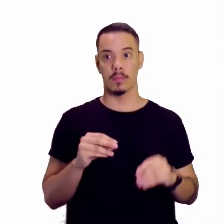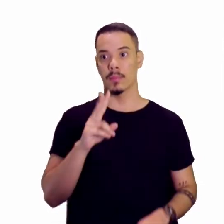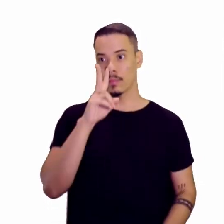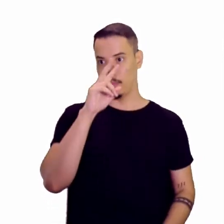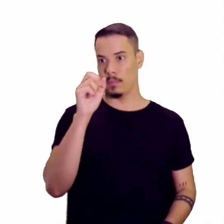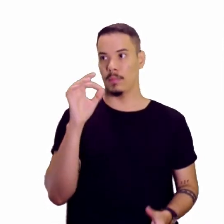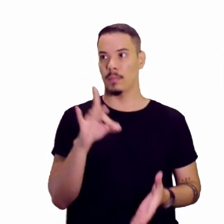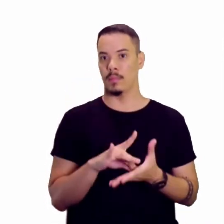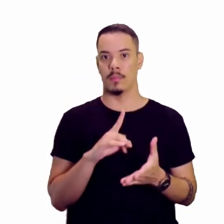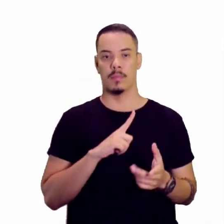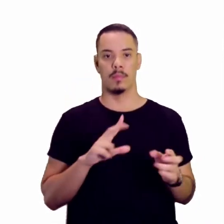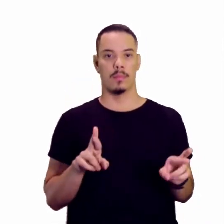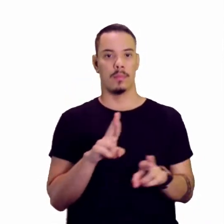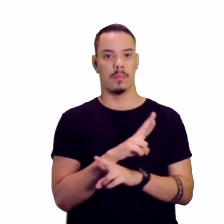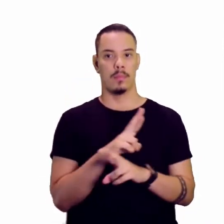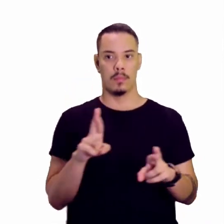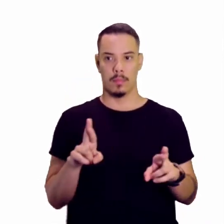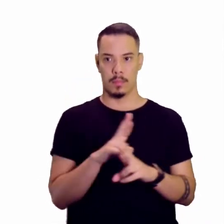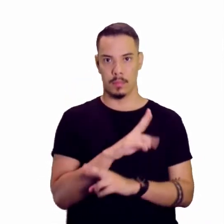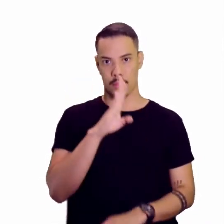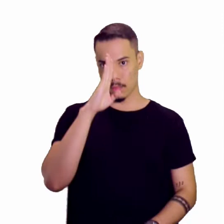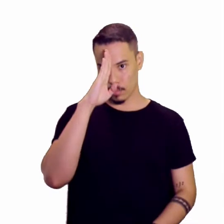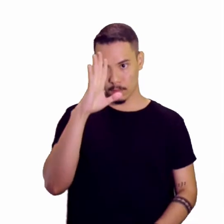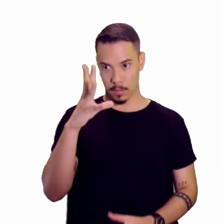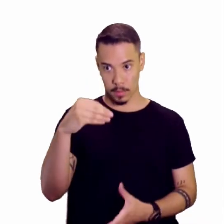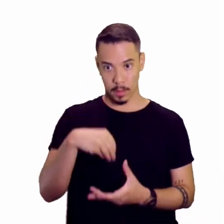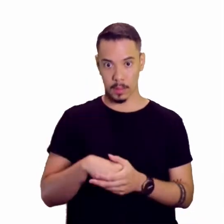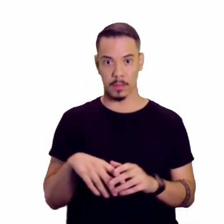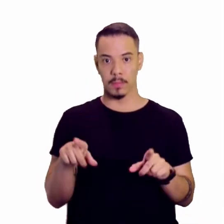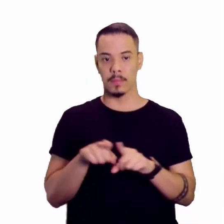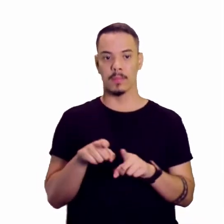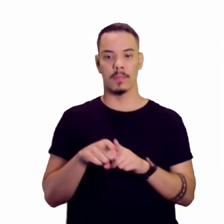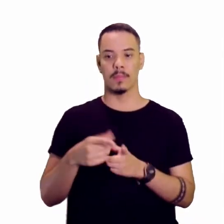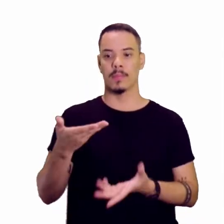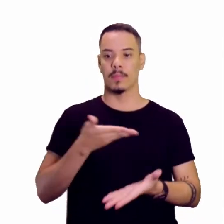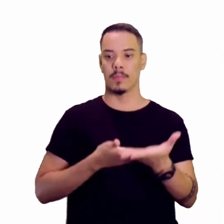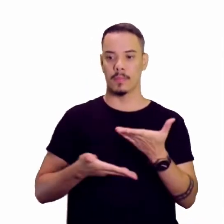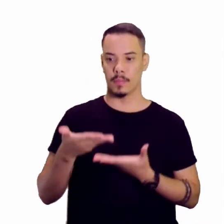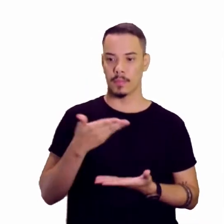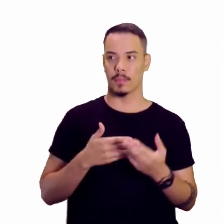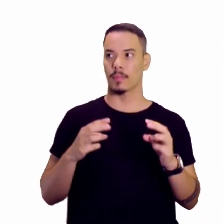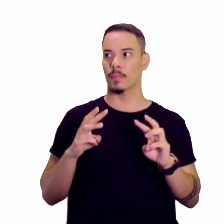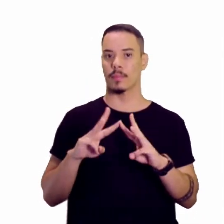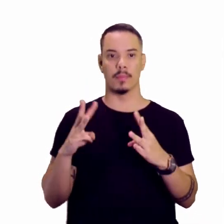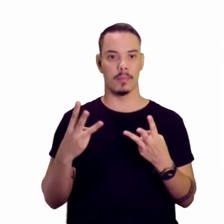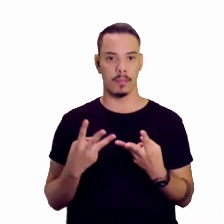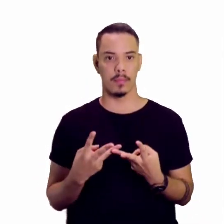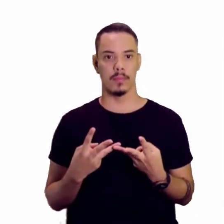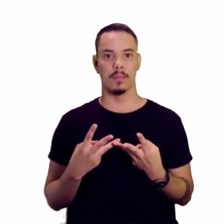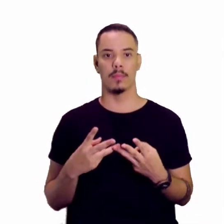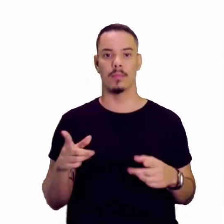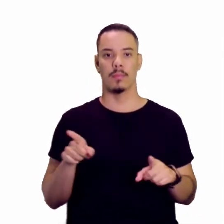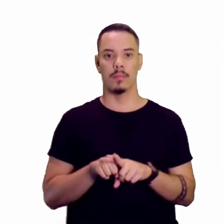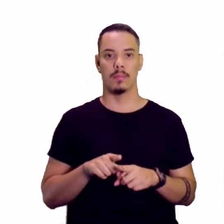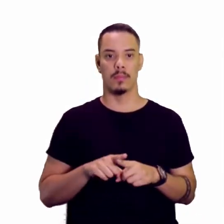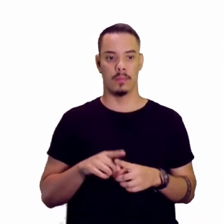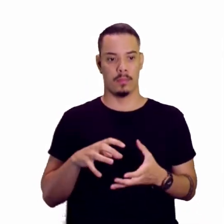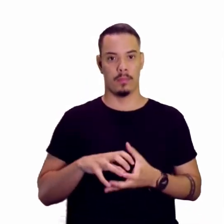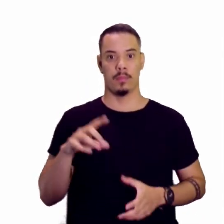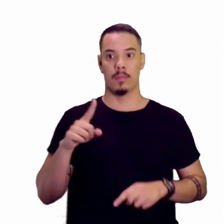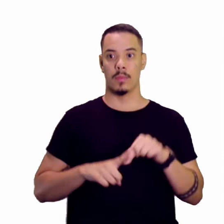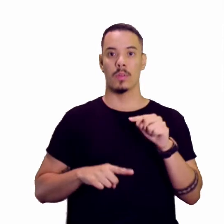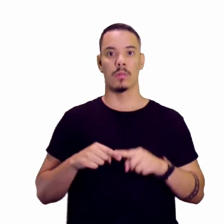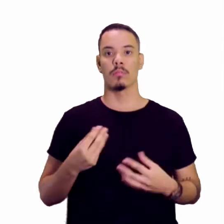verdade, estão relacionadas com o princípio fundamental da dinâmica, já que força é interação, é massa, é aceleração, né? E os corpos com gravidade, como é que